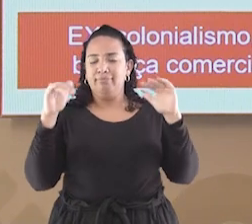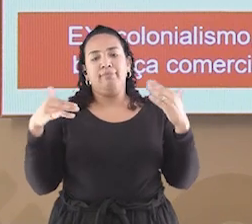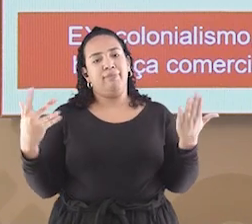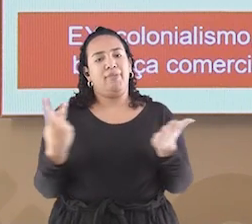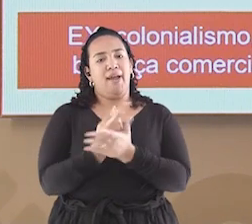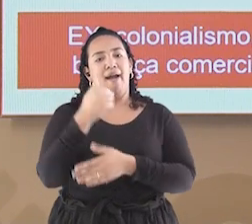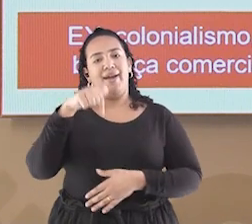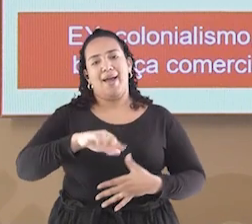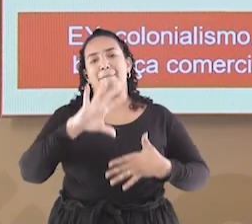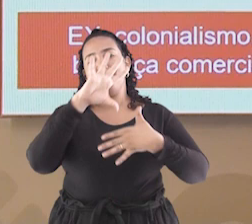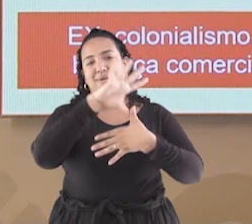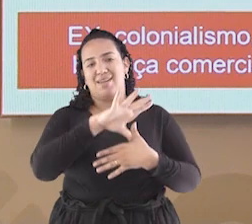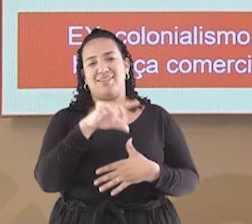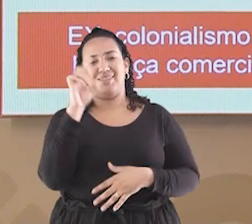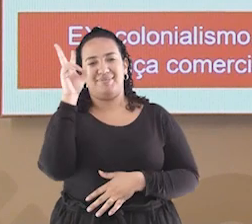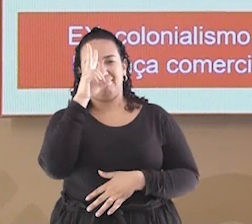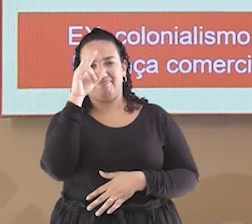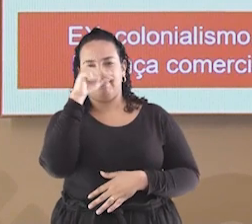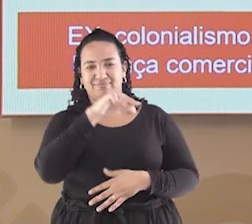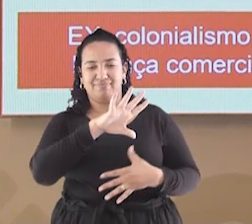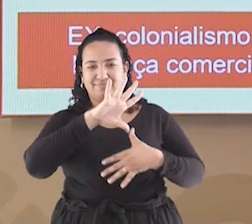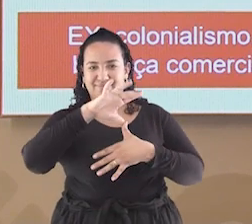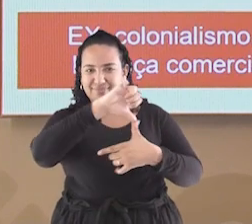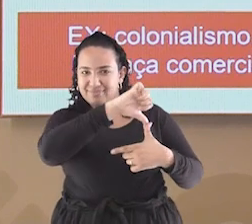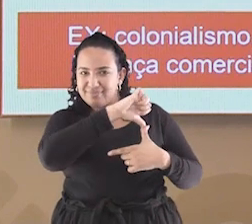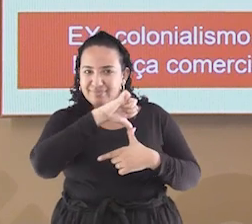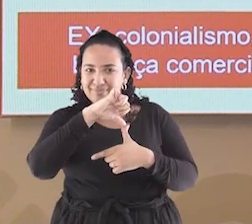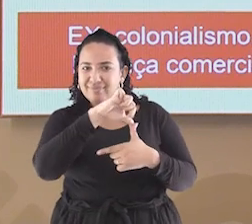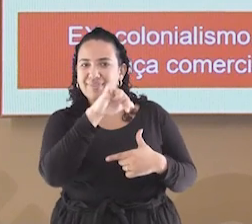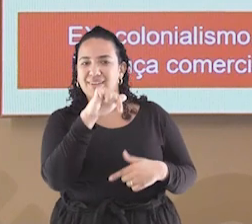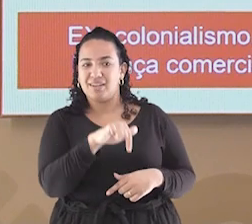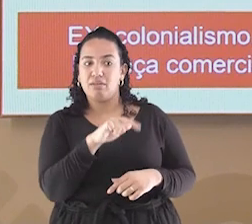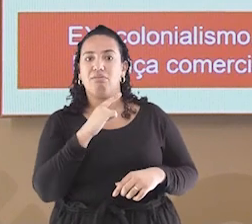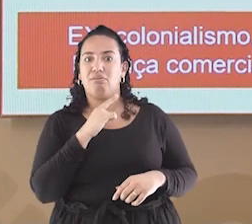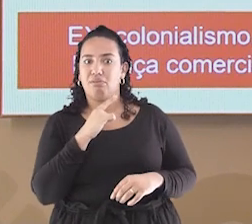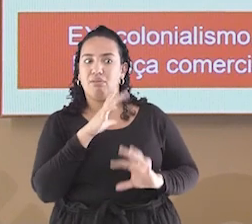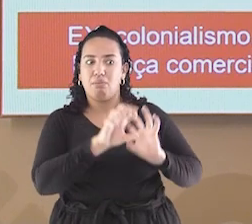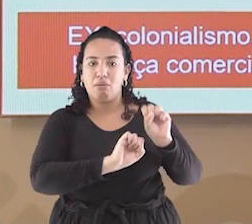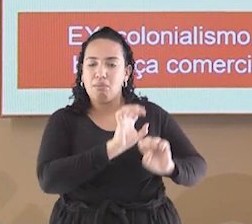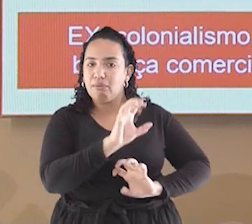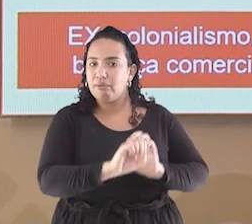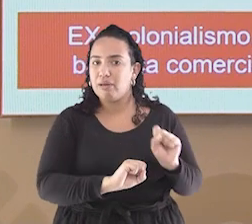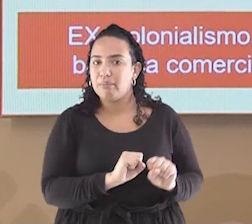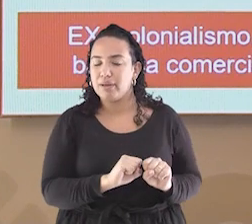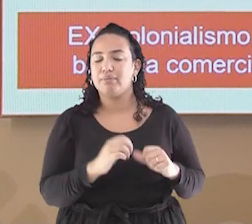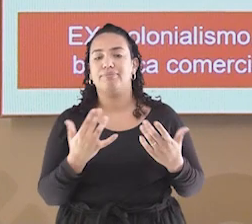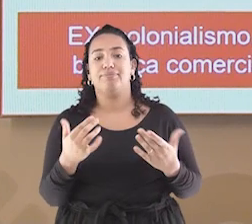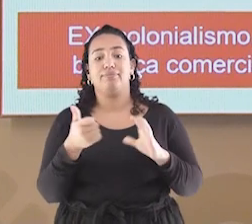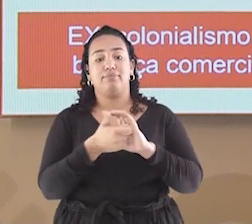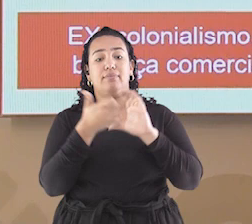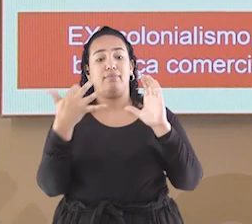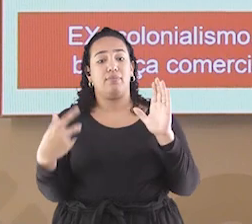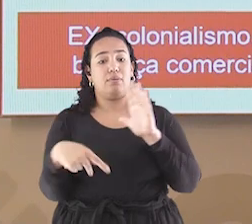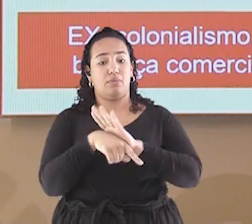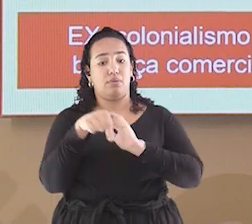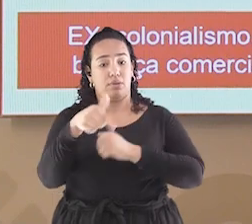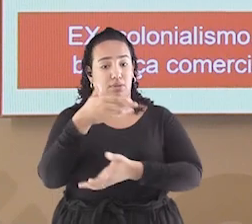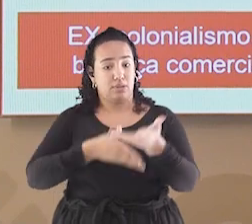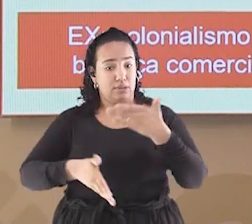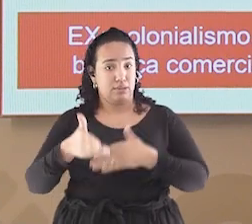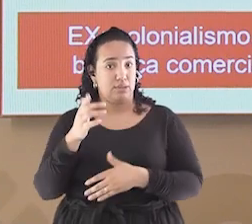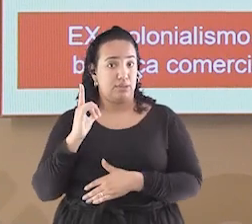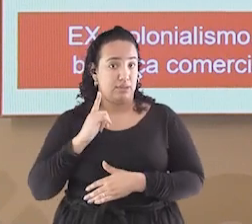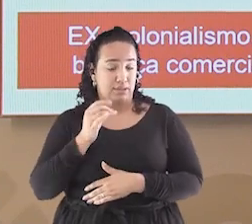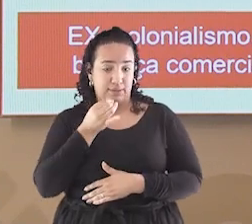América, com a exploração de prata lá na América Espanhola e ouro aqui na América Portuguesa. Dentre as características do mercantilismo, a gente pode citar,